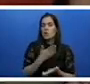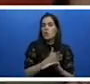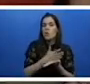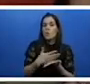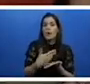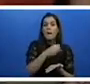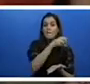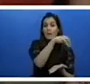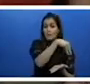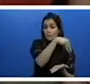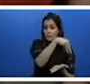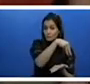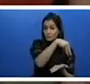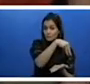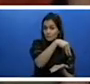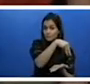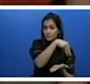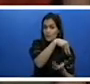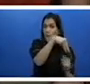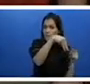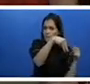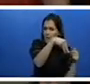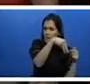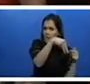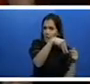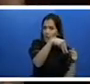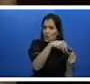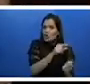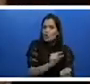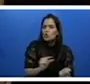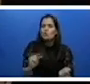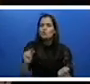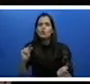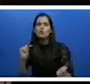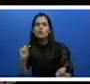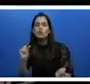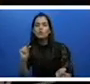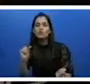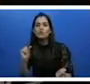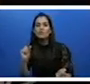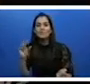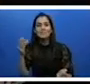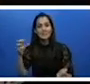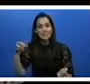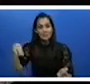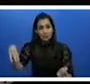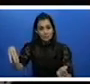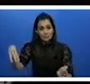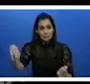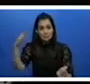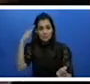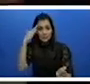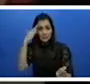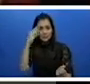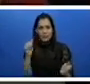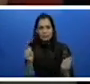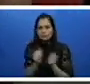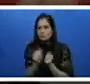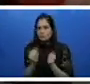por metro, eu vou usar o metro, e o pouquinho que sobrar, eu uso o centímetro, tá?